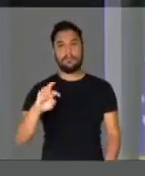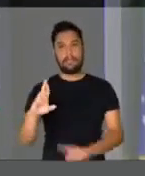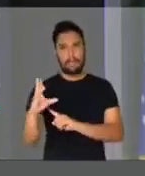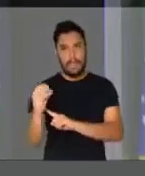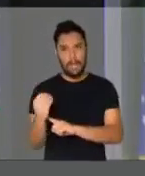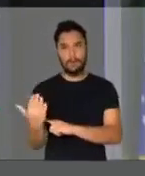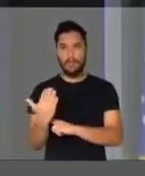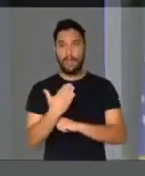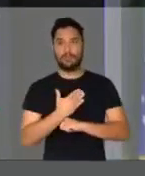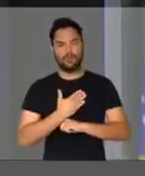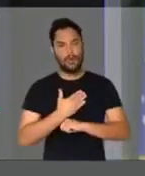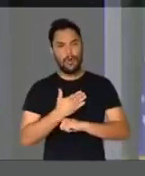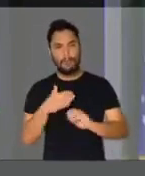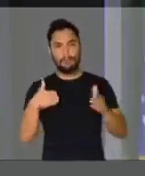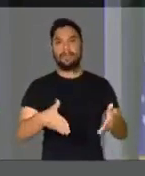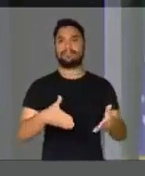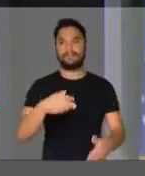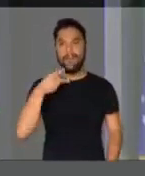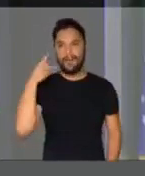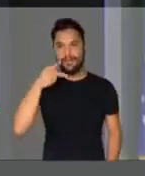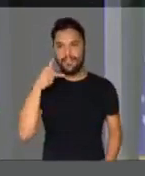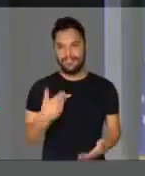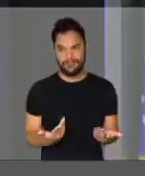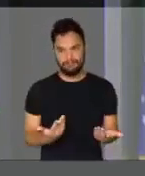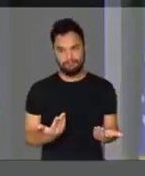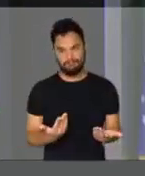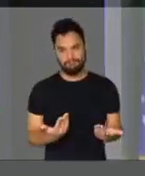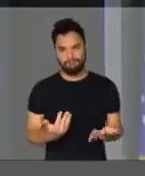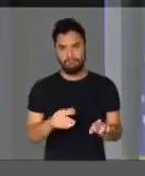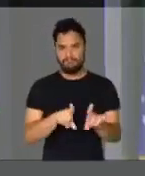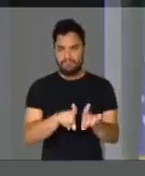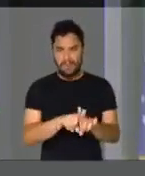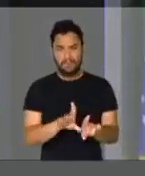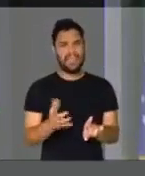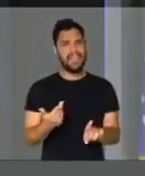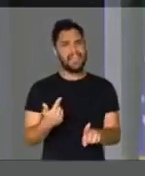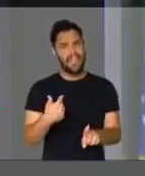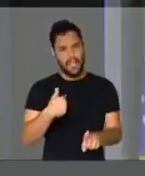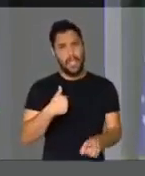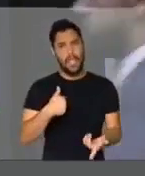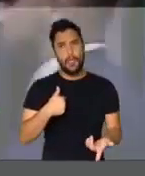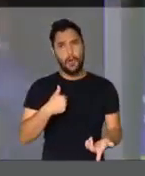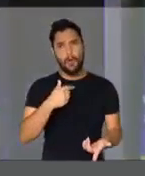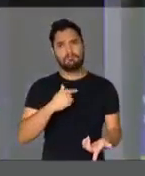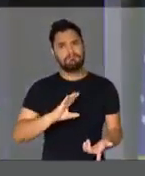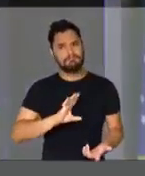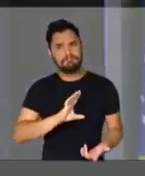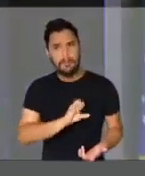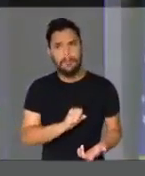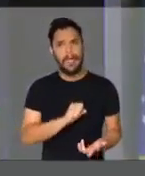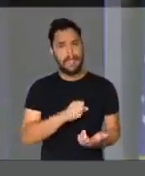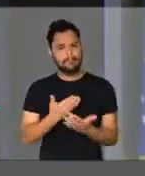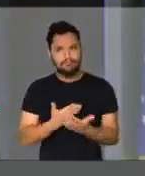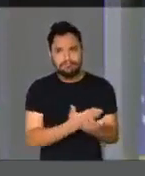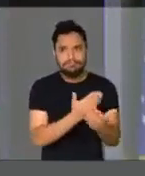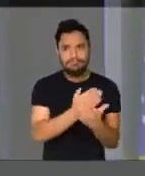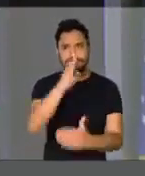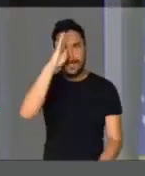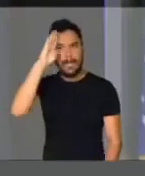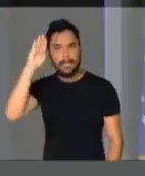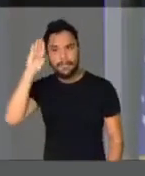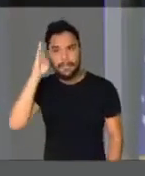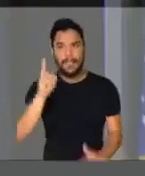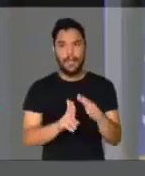despertou para a militância política. Não antes que, num amor quase que à primeira vista, eu me apaixonasse pelos estudos acadêmicos,